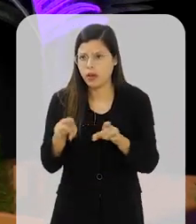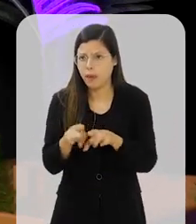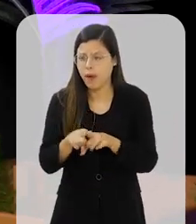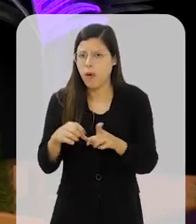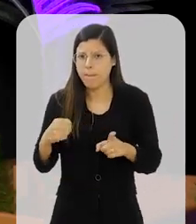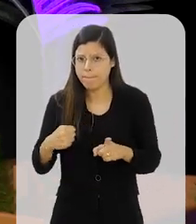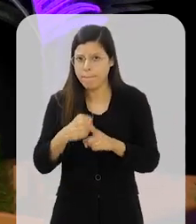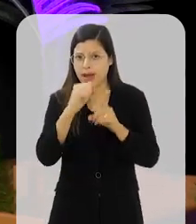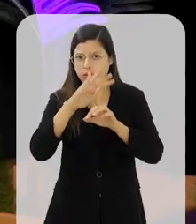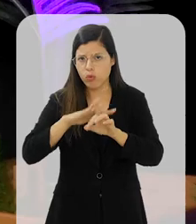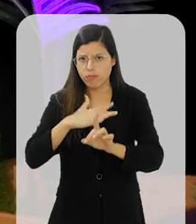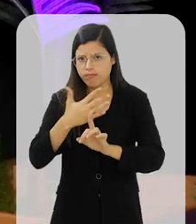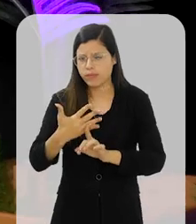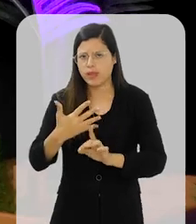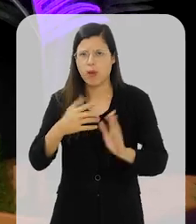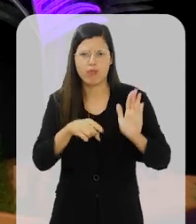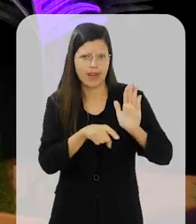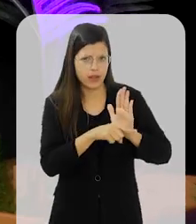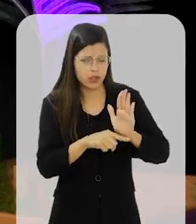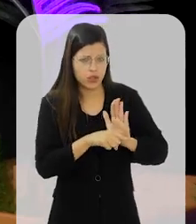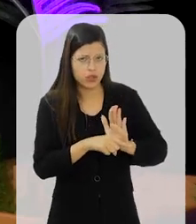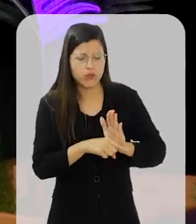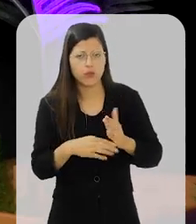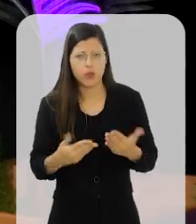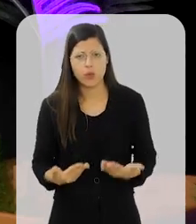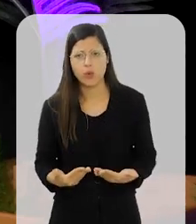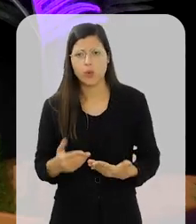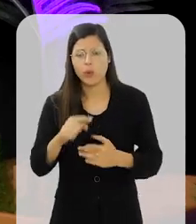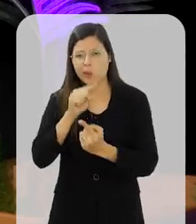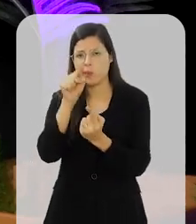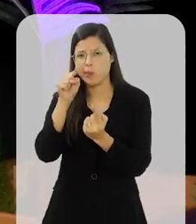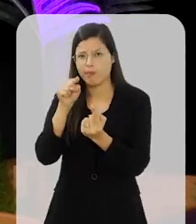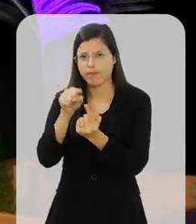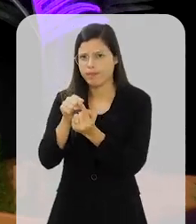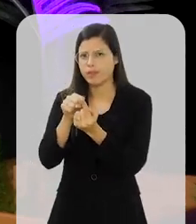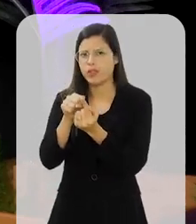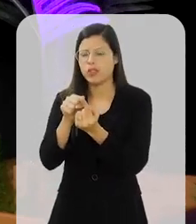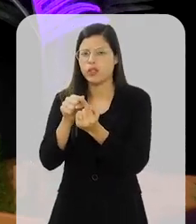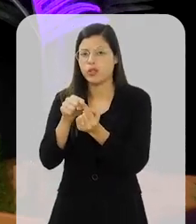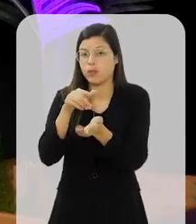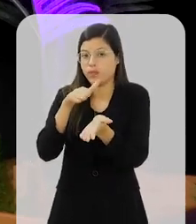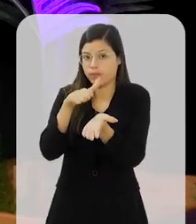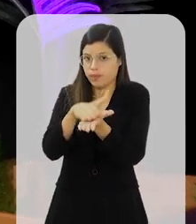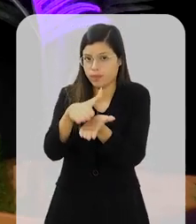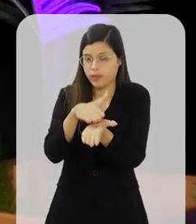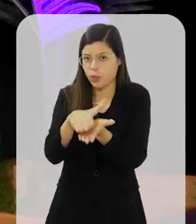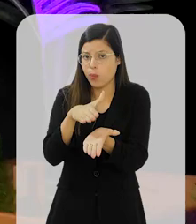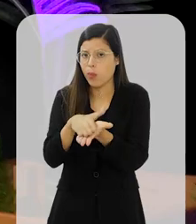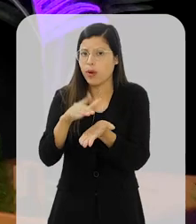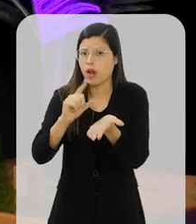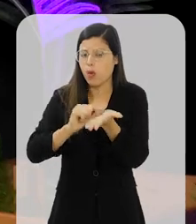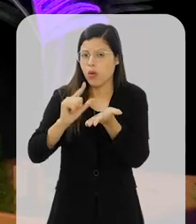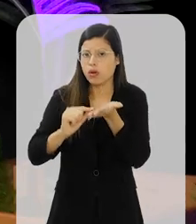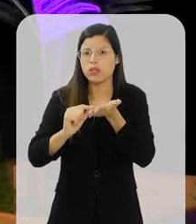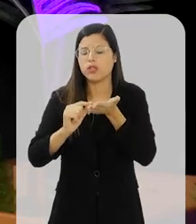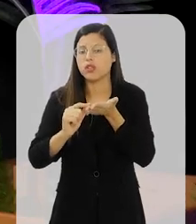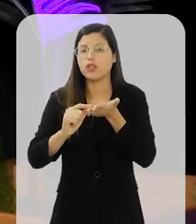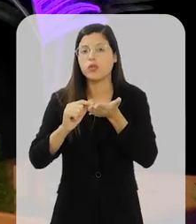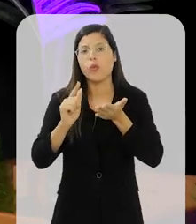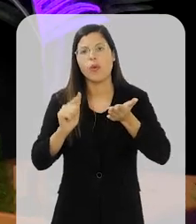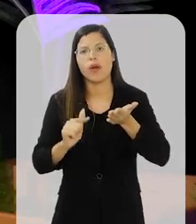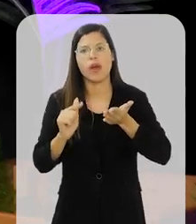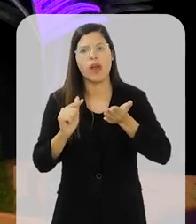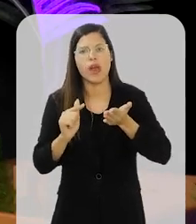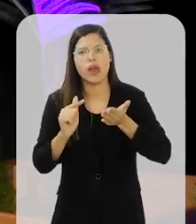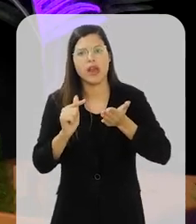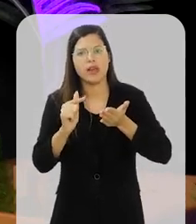impacto ambiental negativo. Então, acho que o objetivo de publicar o artigo é isso, tornar